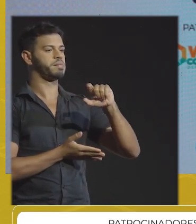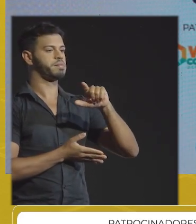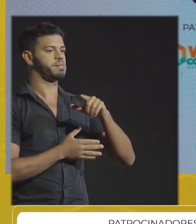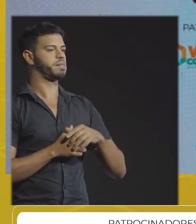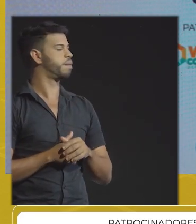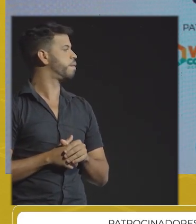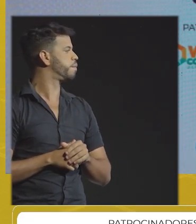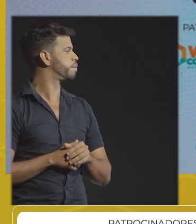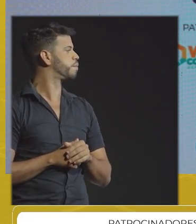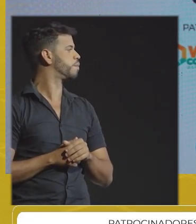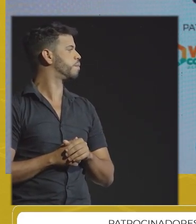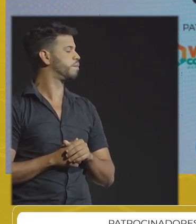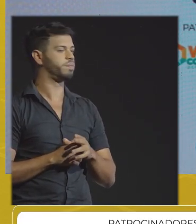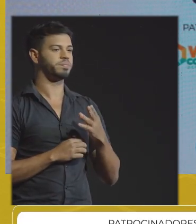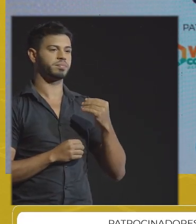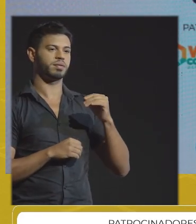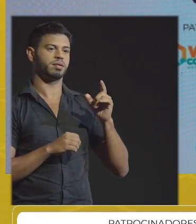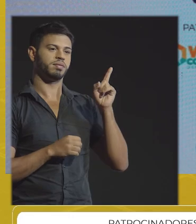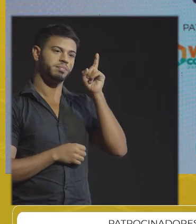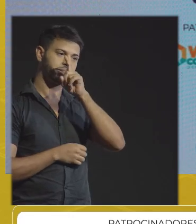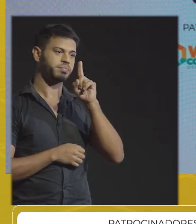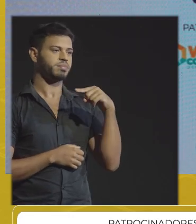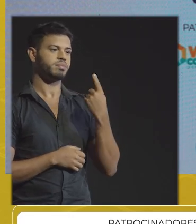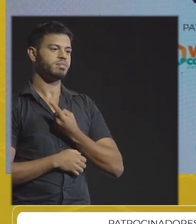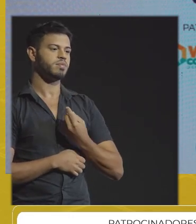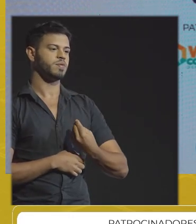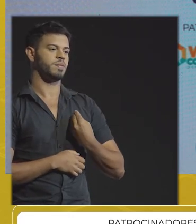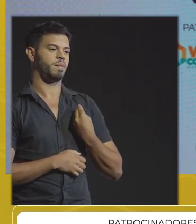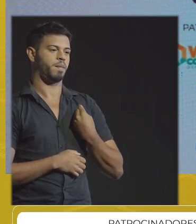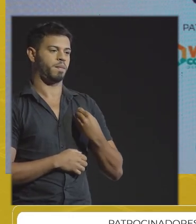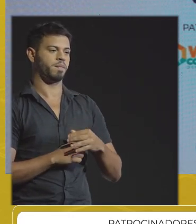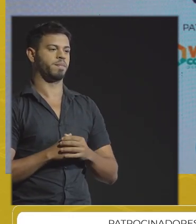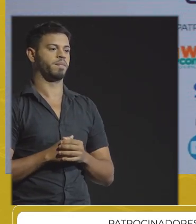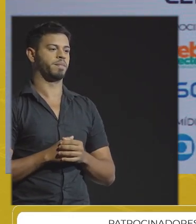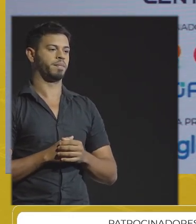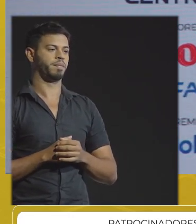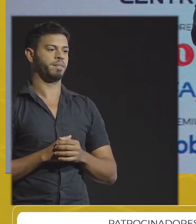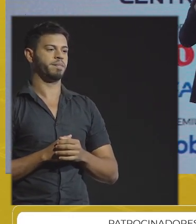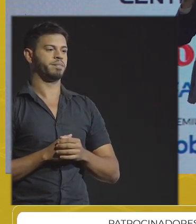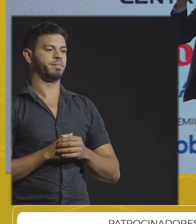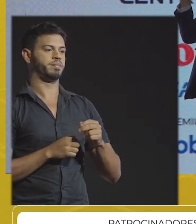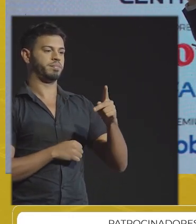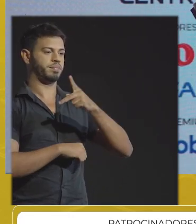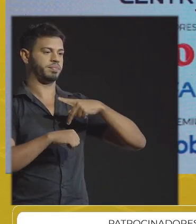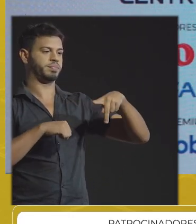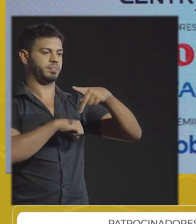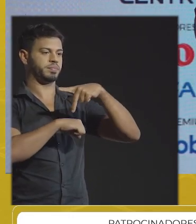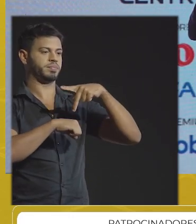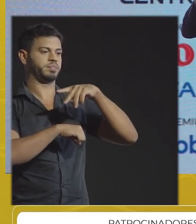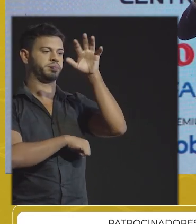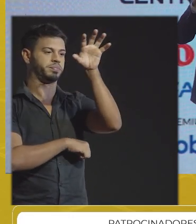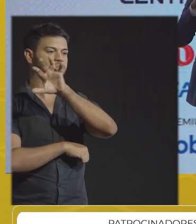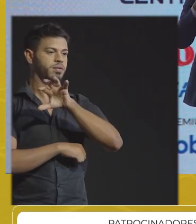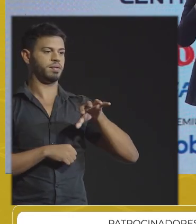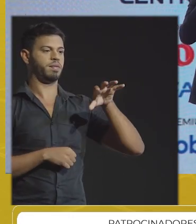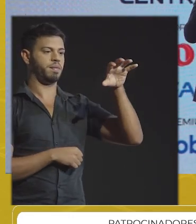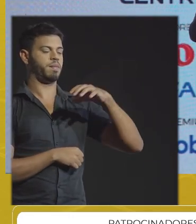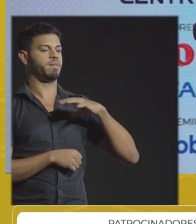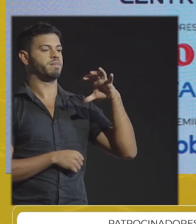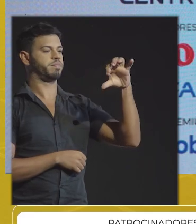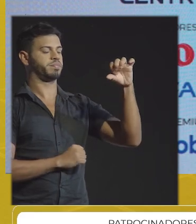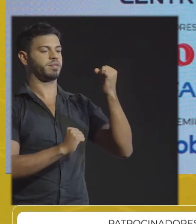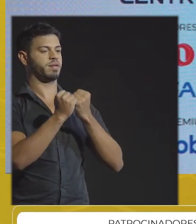telhada é bem bem difícil né a gente tá presente graças a Deus nos quatro cantos do país temos nove